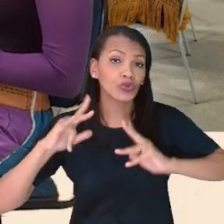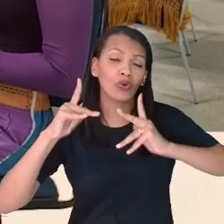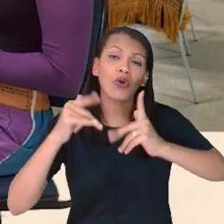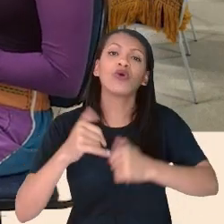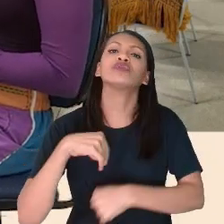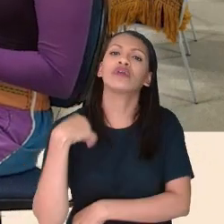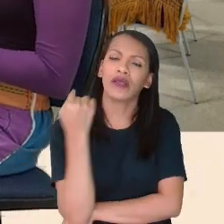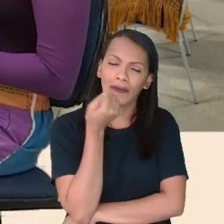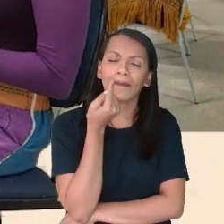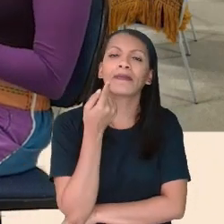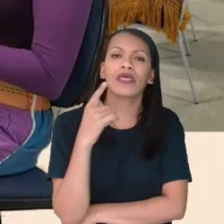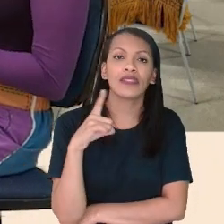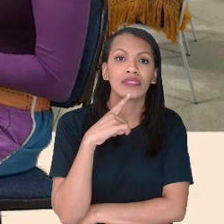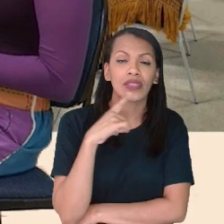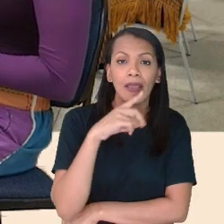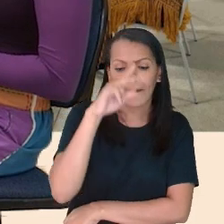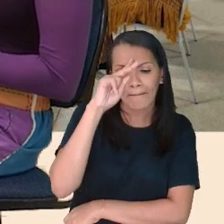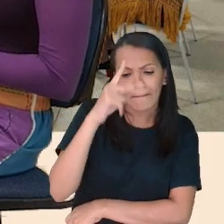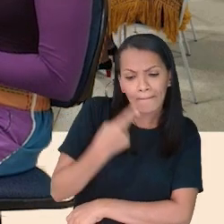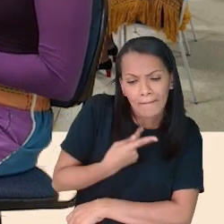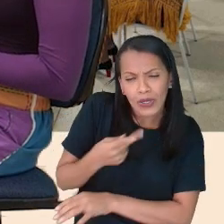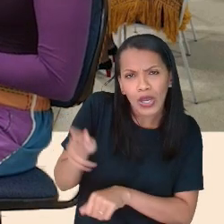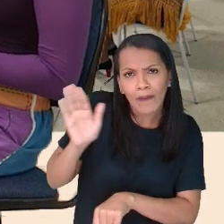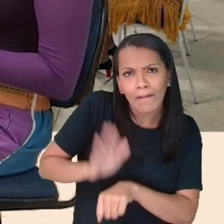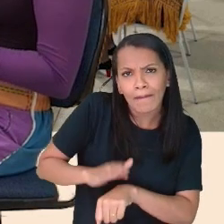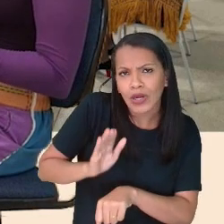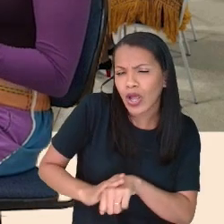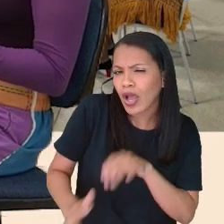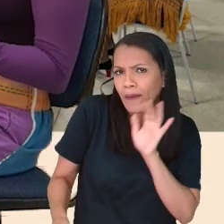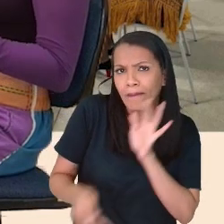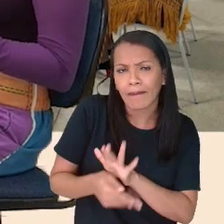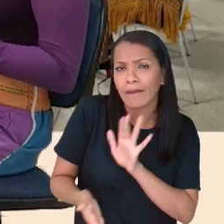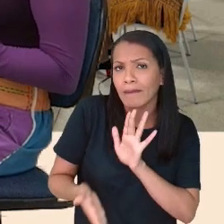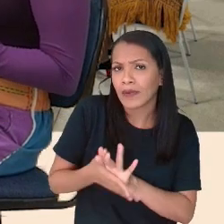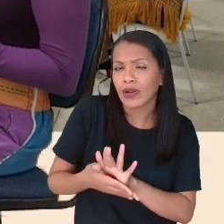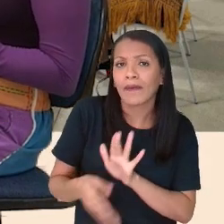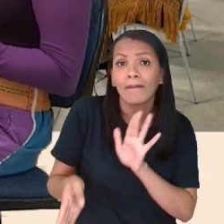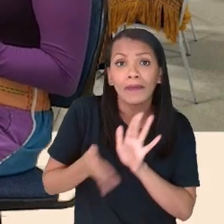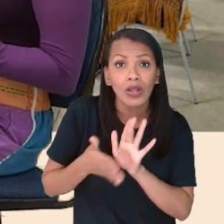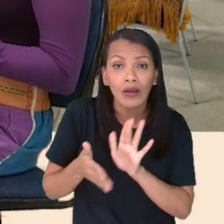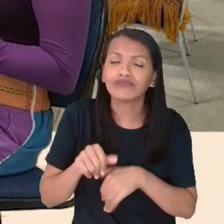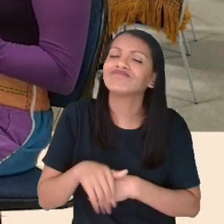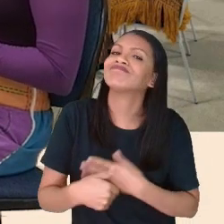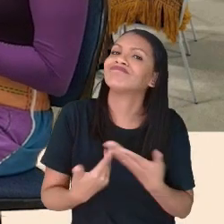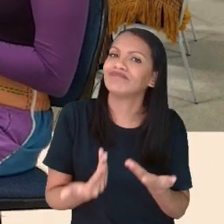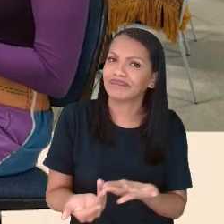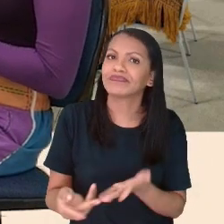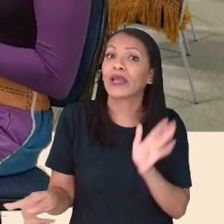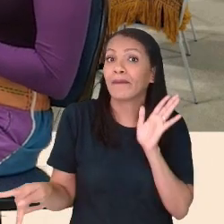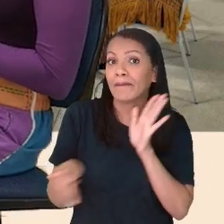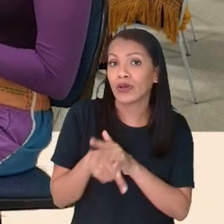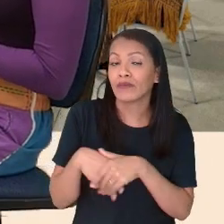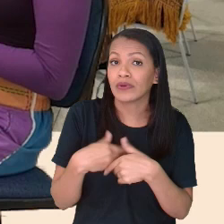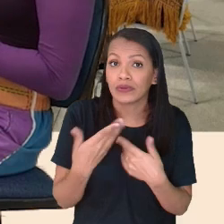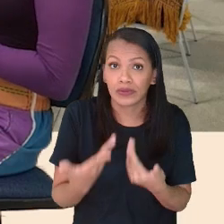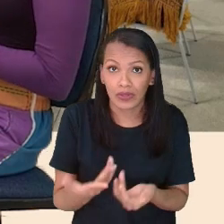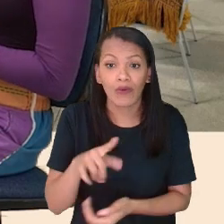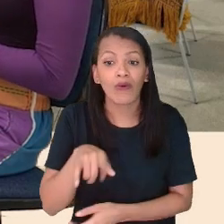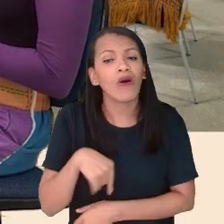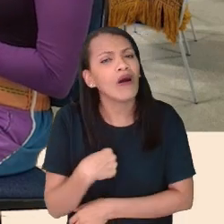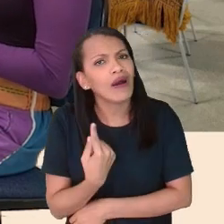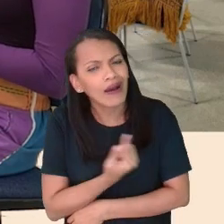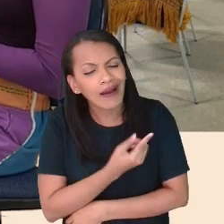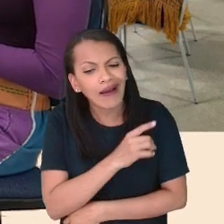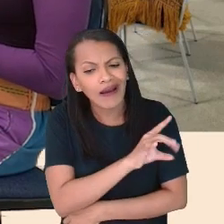nós somos alguém. Sim. Né? Podemos não ser conhecidos, mas cada um